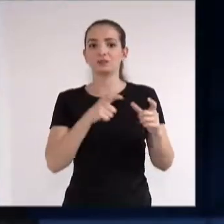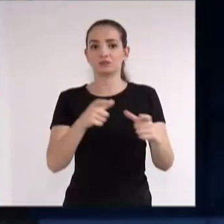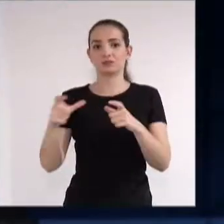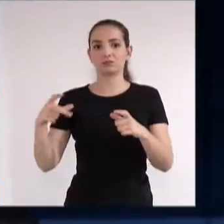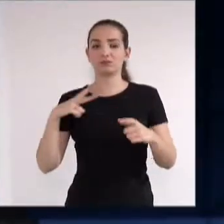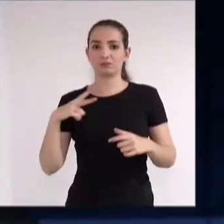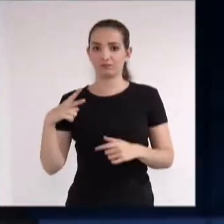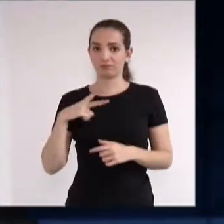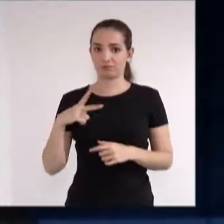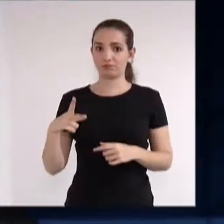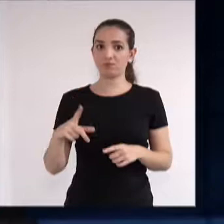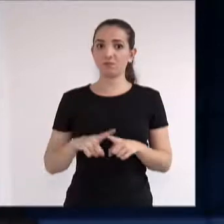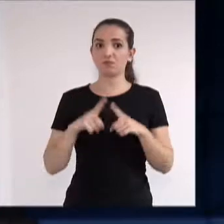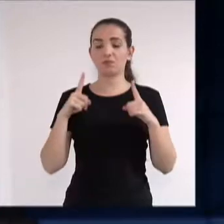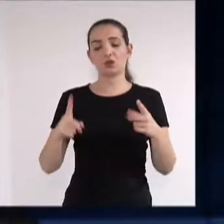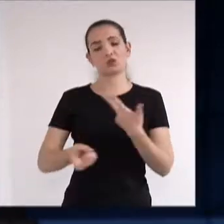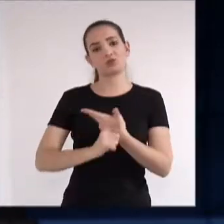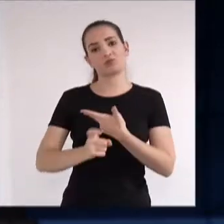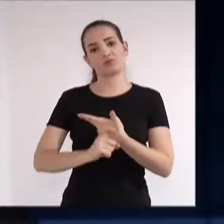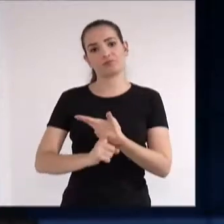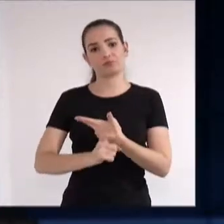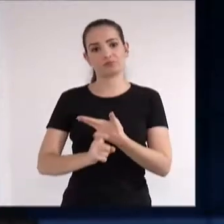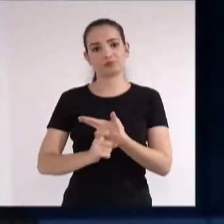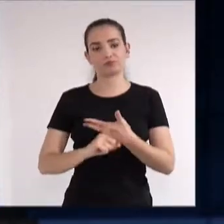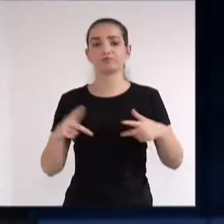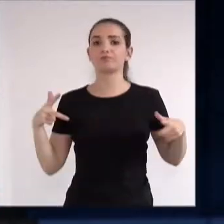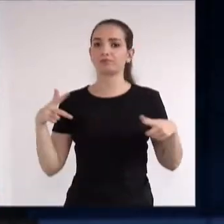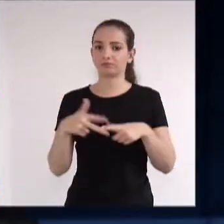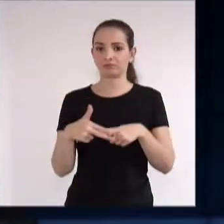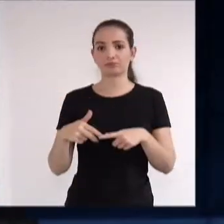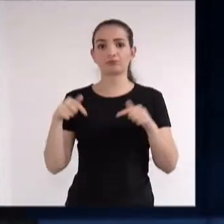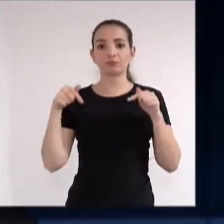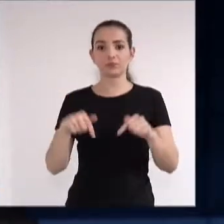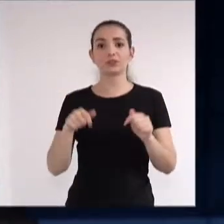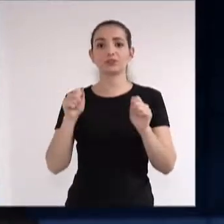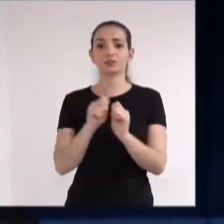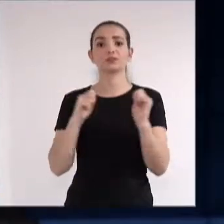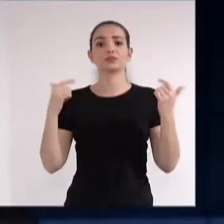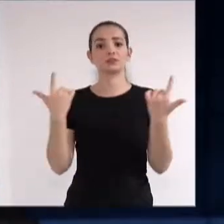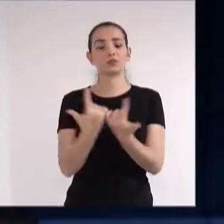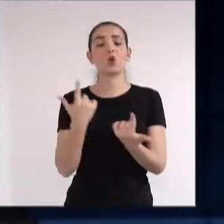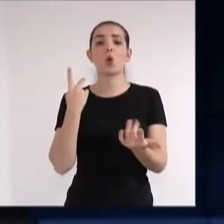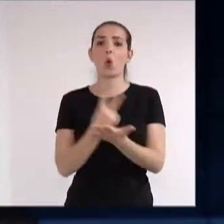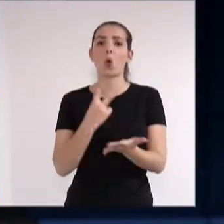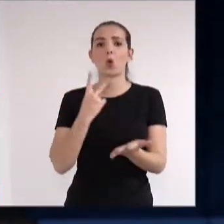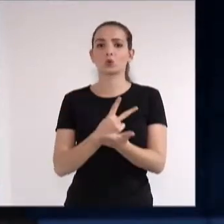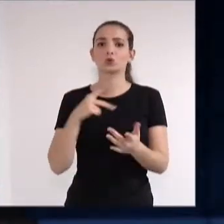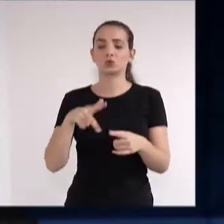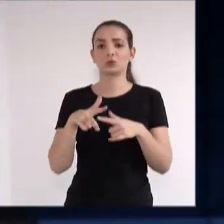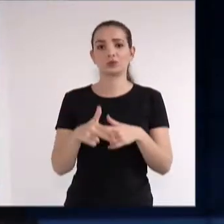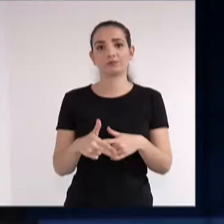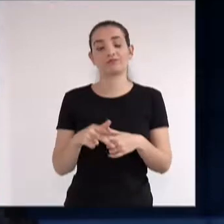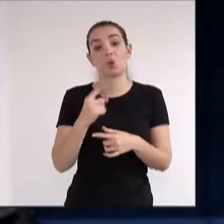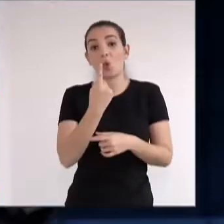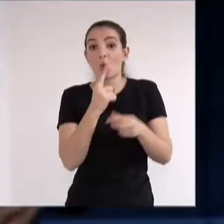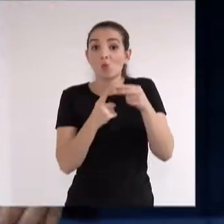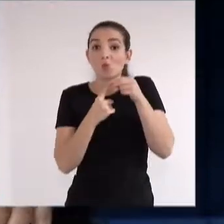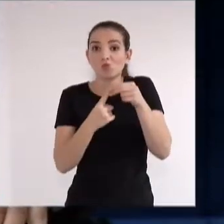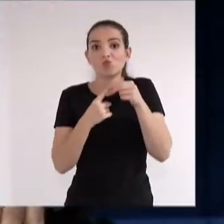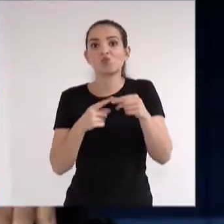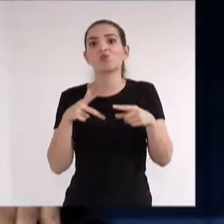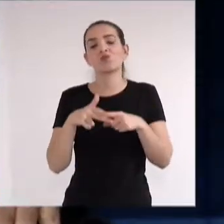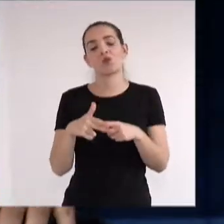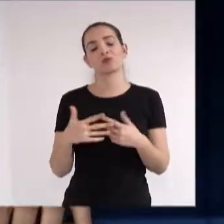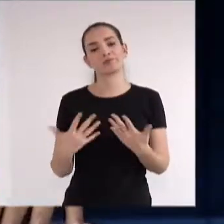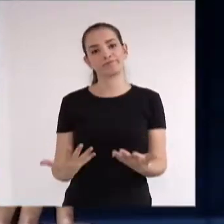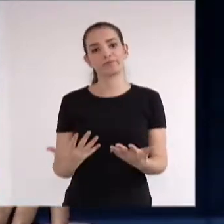não públicas, e mesmo assim o Poder Executivo vetou e essa Casa, infelizmente, manteve o veto. Por um voto, nós não derrubamos o veto.